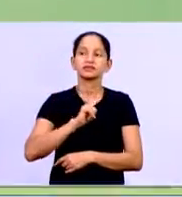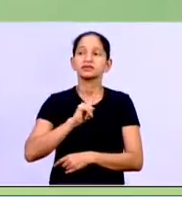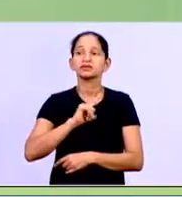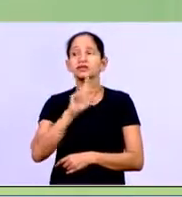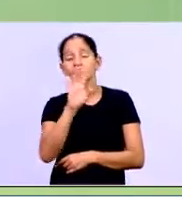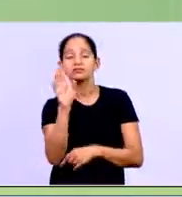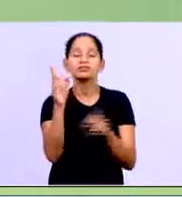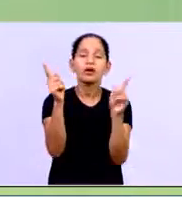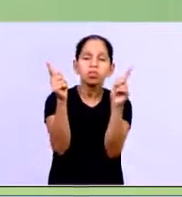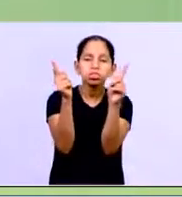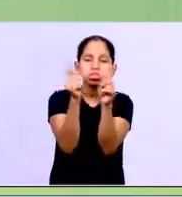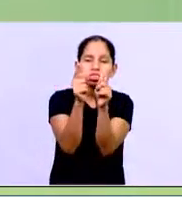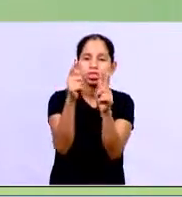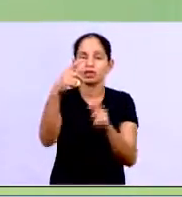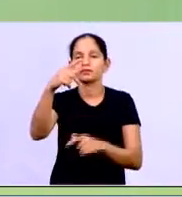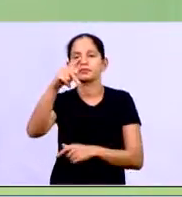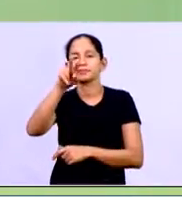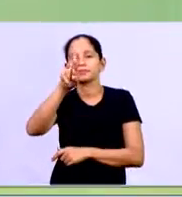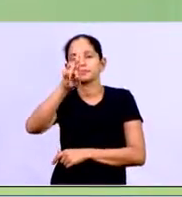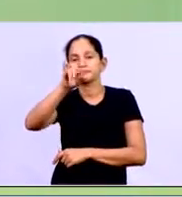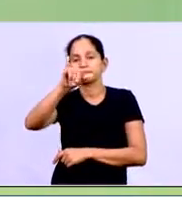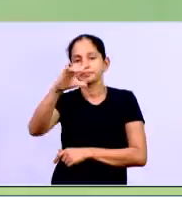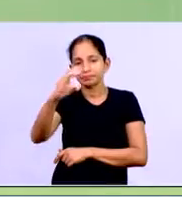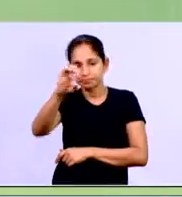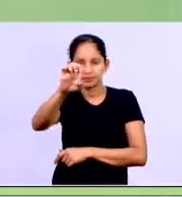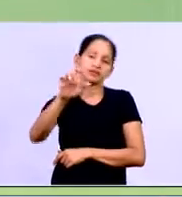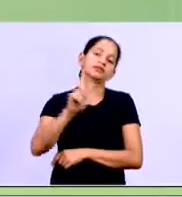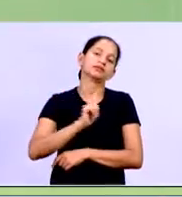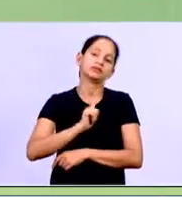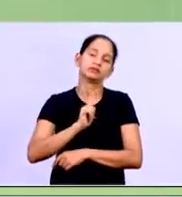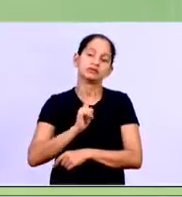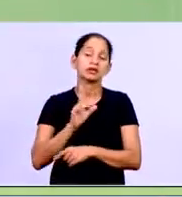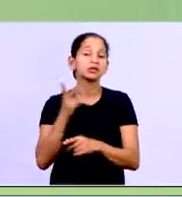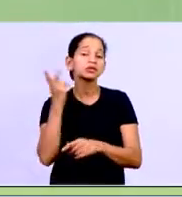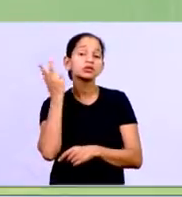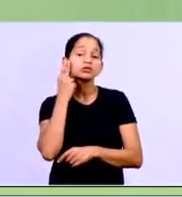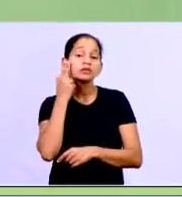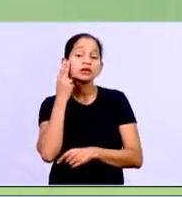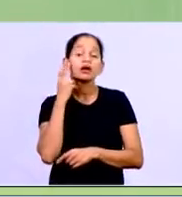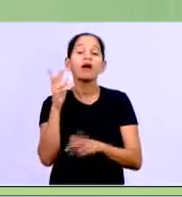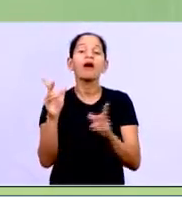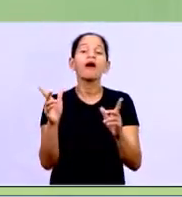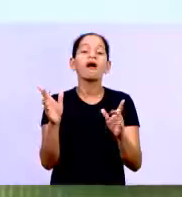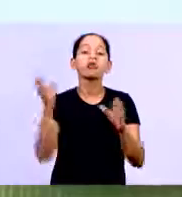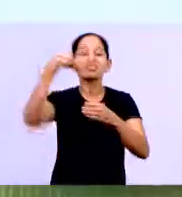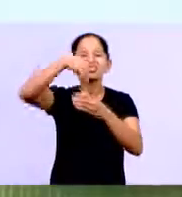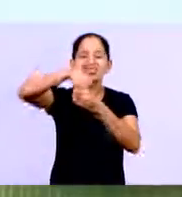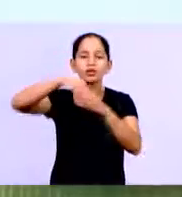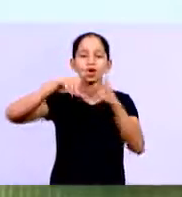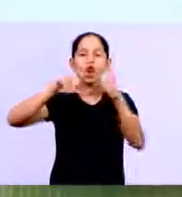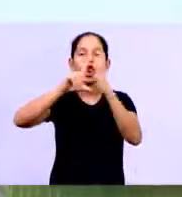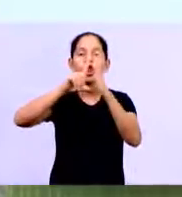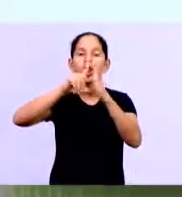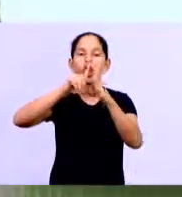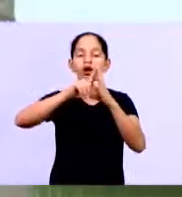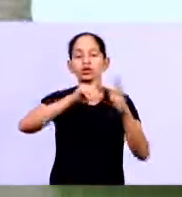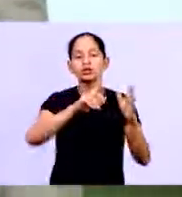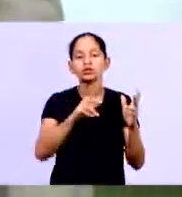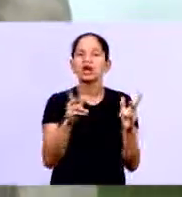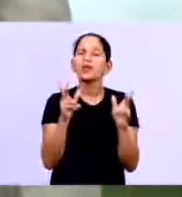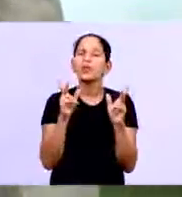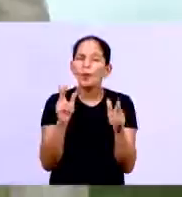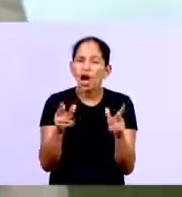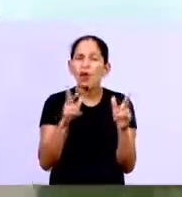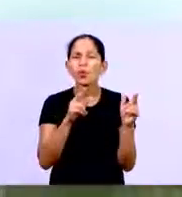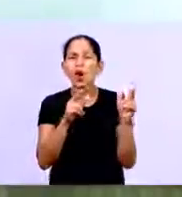Price. Esse sistema é adotado no comércio. Quando você faz uma compra de um eletrodoméstico, você paga prestações iguais. Então